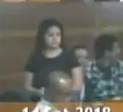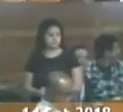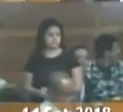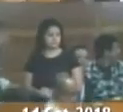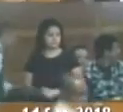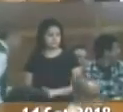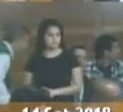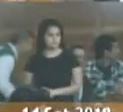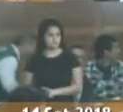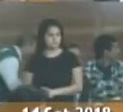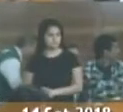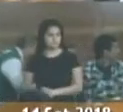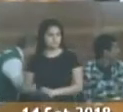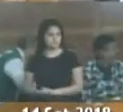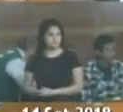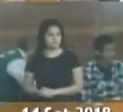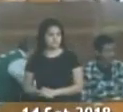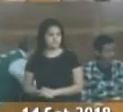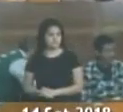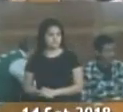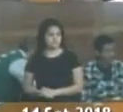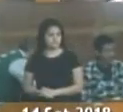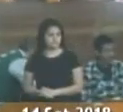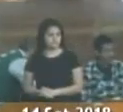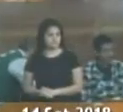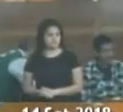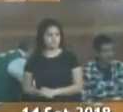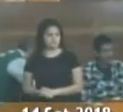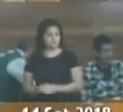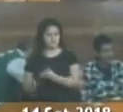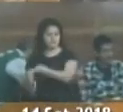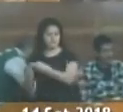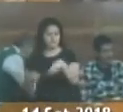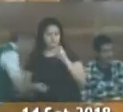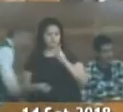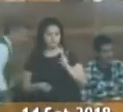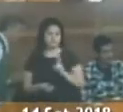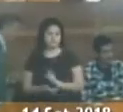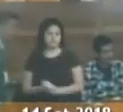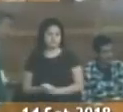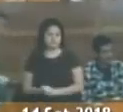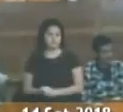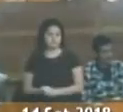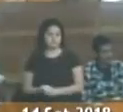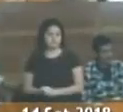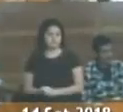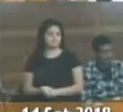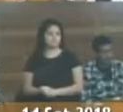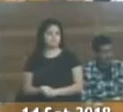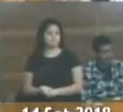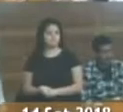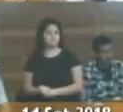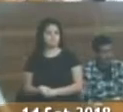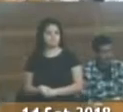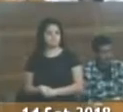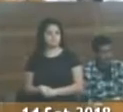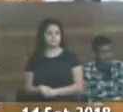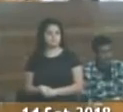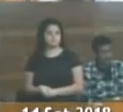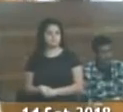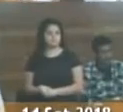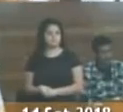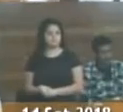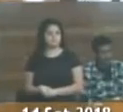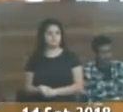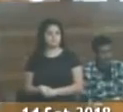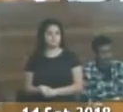juntas. Duas Ana Claras? As duas. As duas. As duas aqui representando as